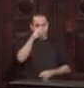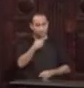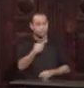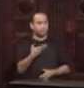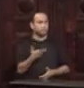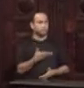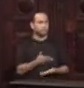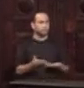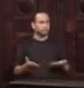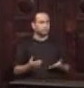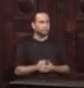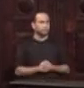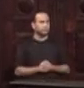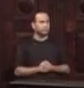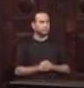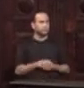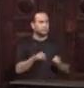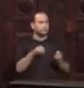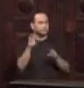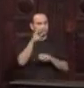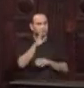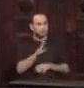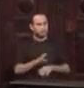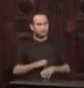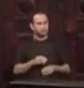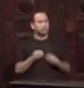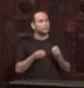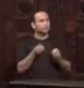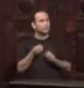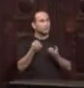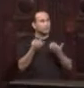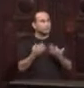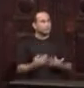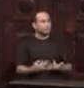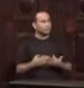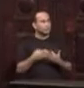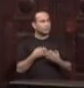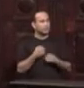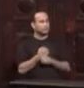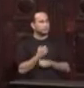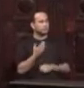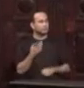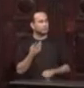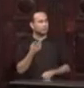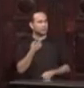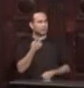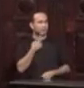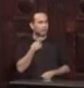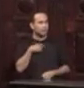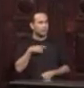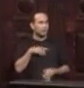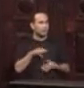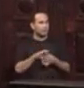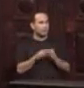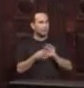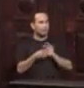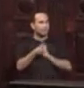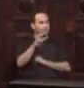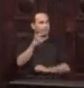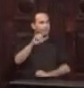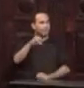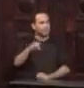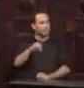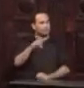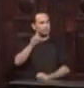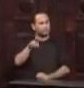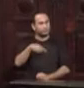obrigatória do ensino brasileiro, conforme dispõe a Constituição, a partir da Emenda Constitucional 59, de